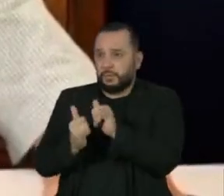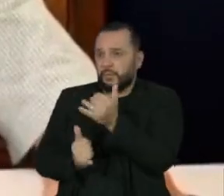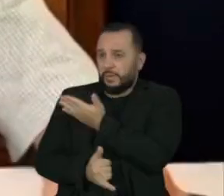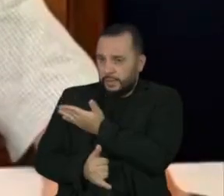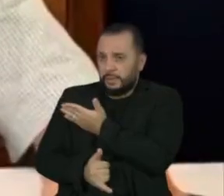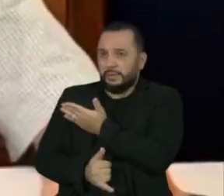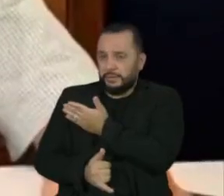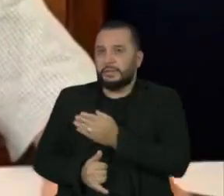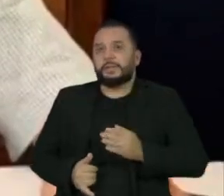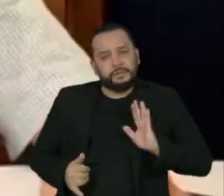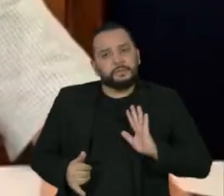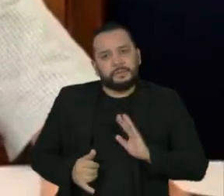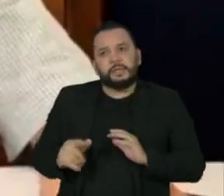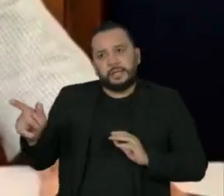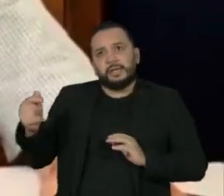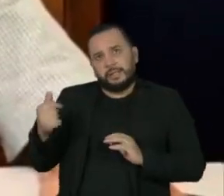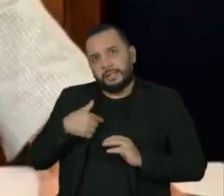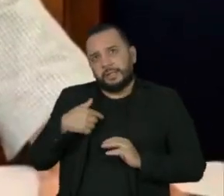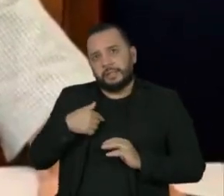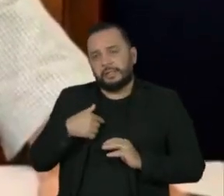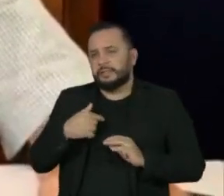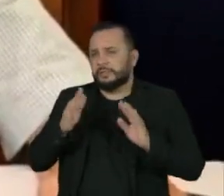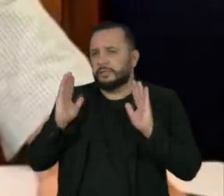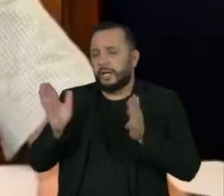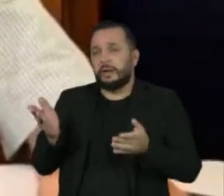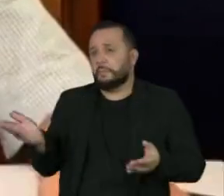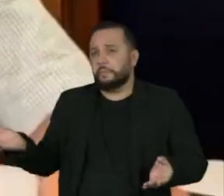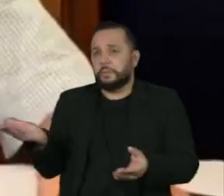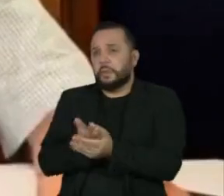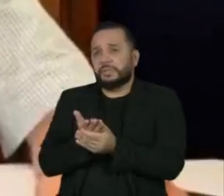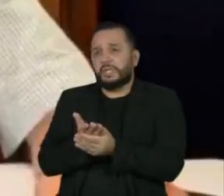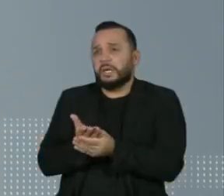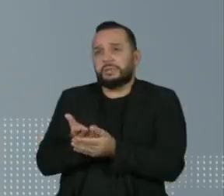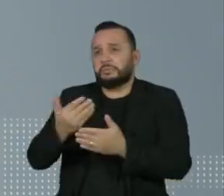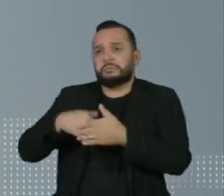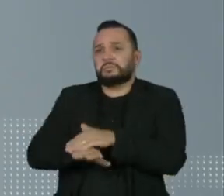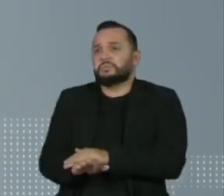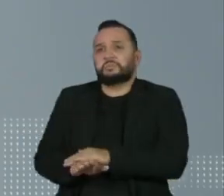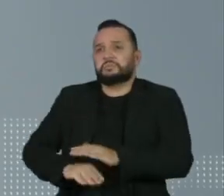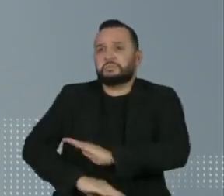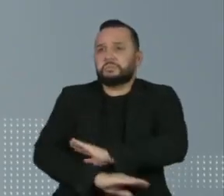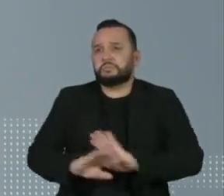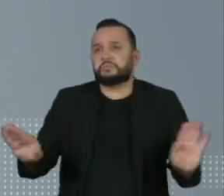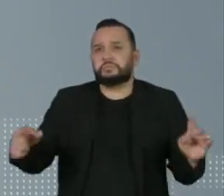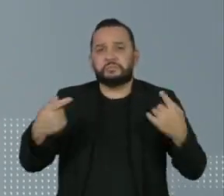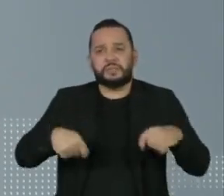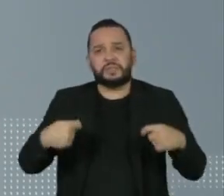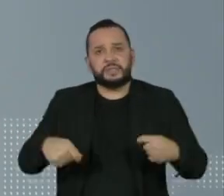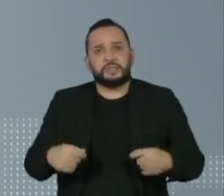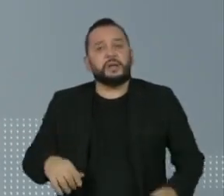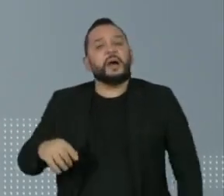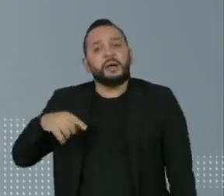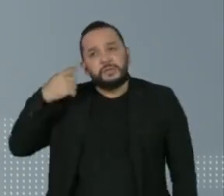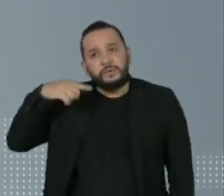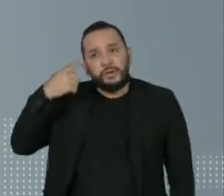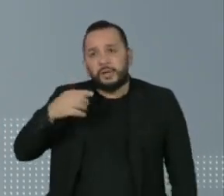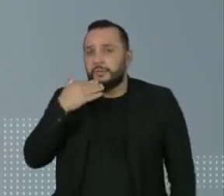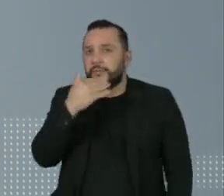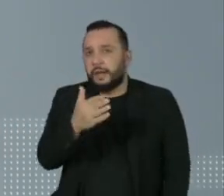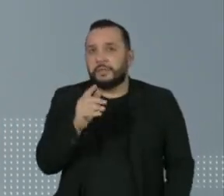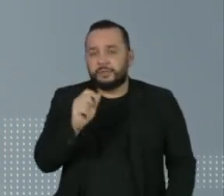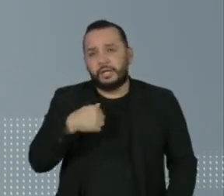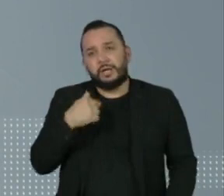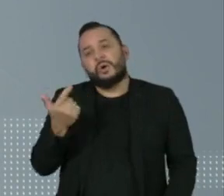do qual Silveira é aliado torna a ação penal sem sentido os advogados também pedem o